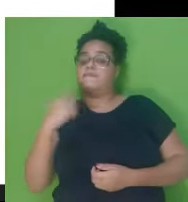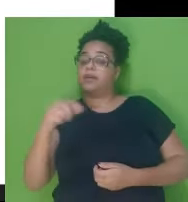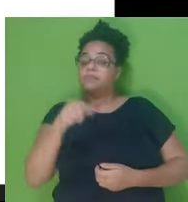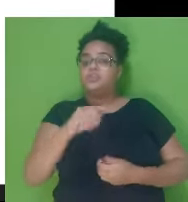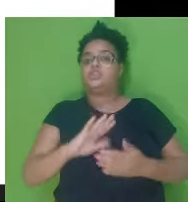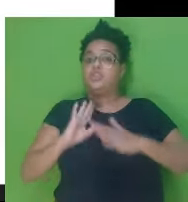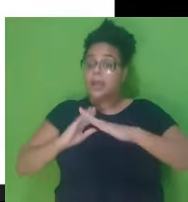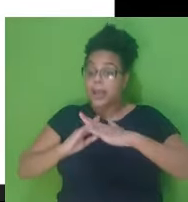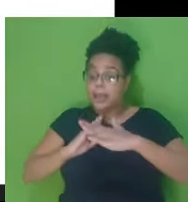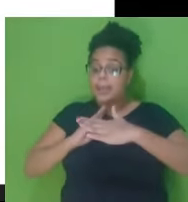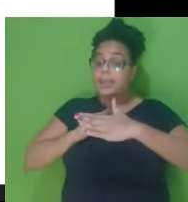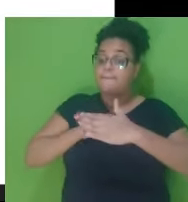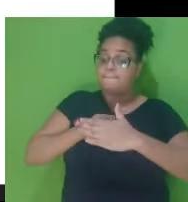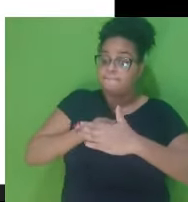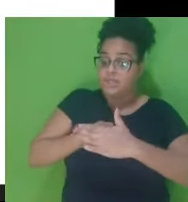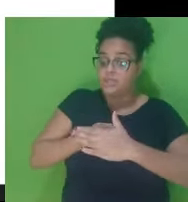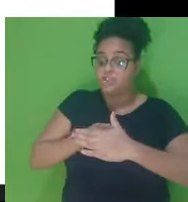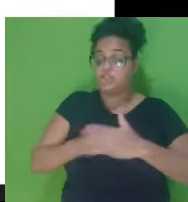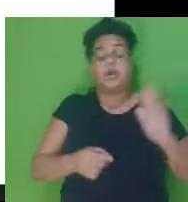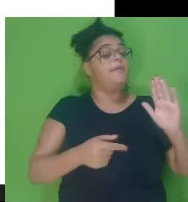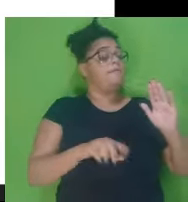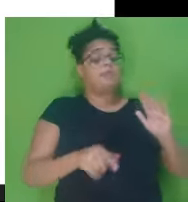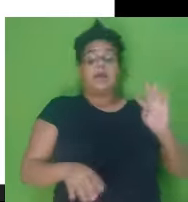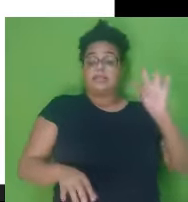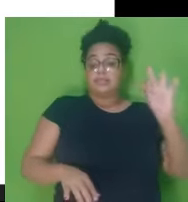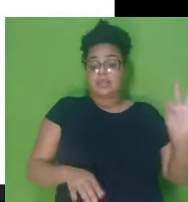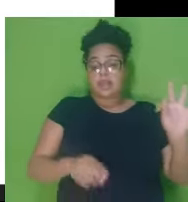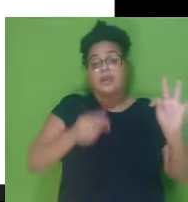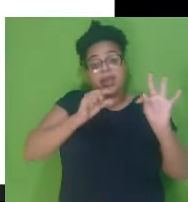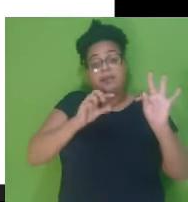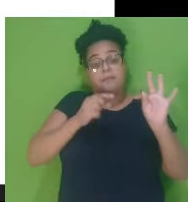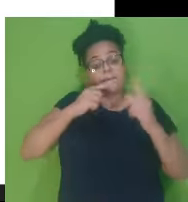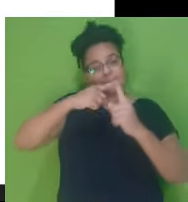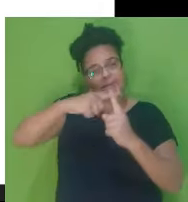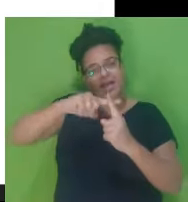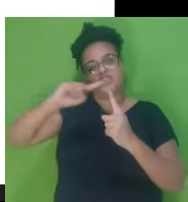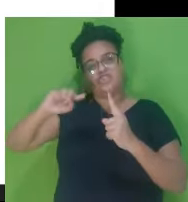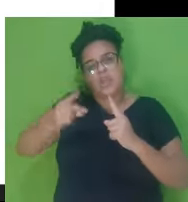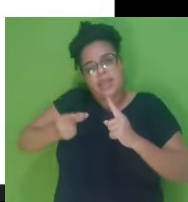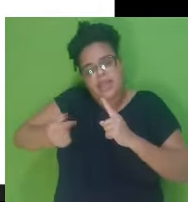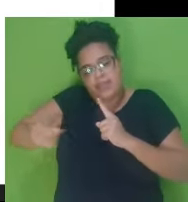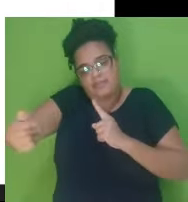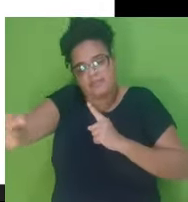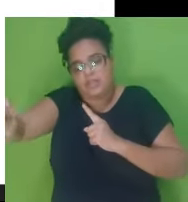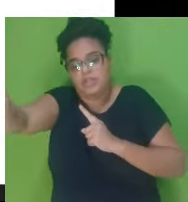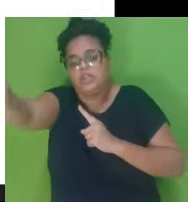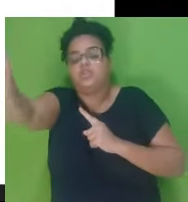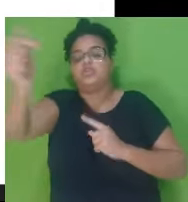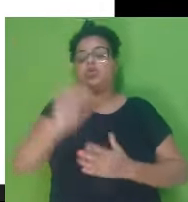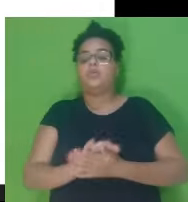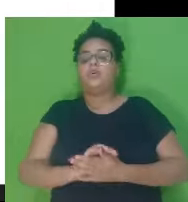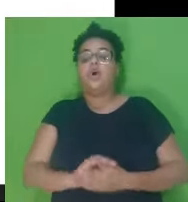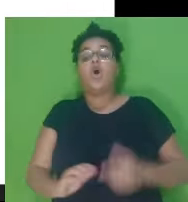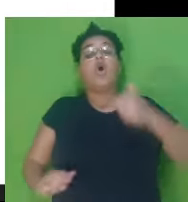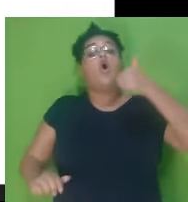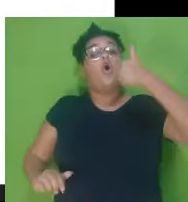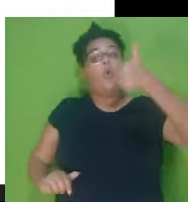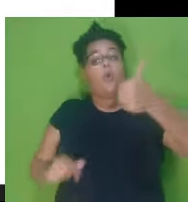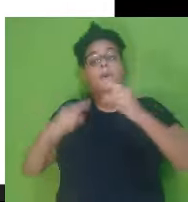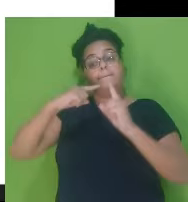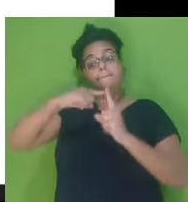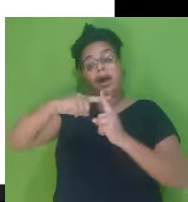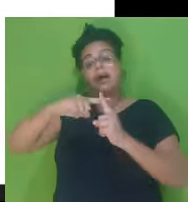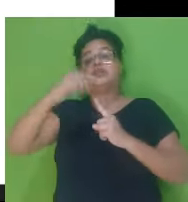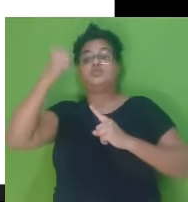Então vai ficar limite de quando t tende a mais infinito, de 1 mais 1 sobre